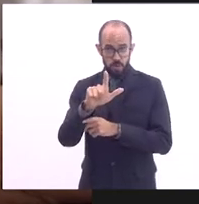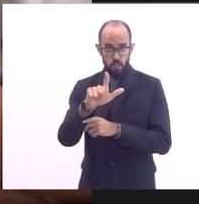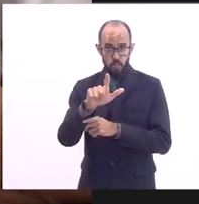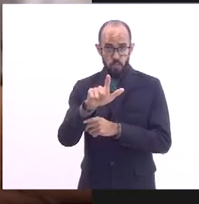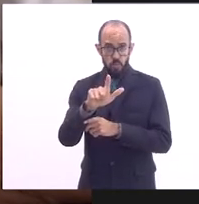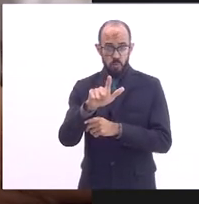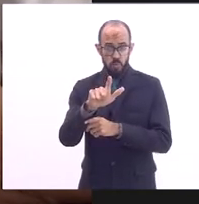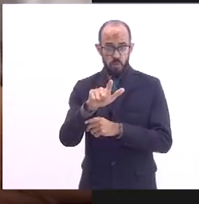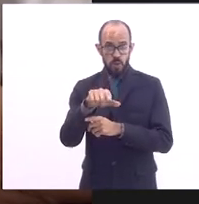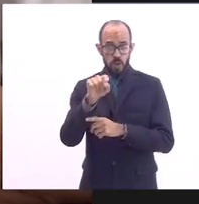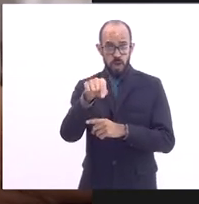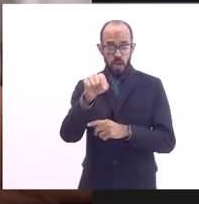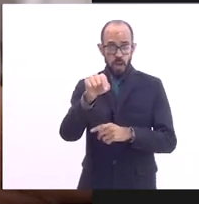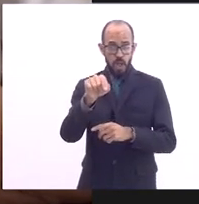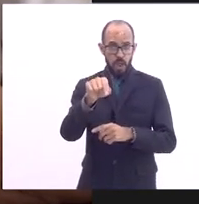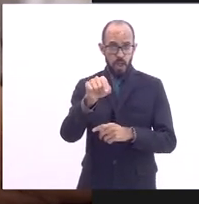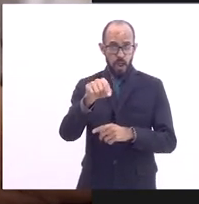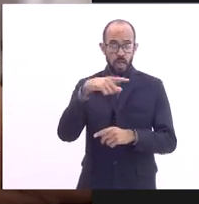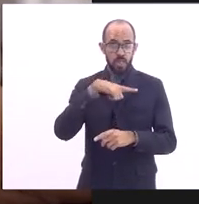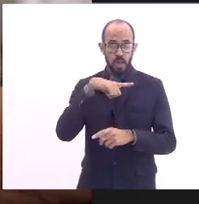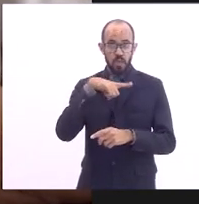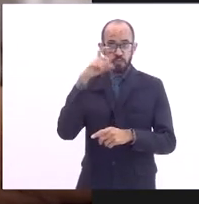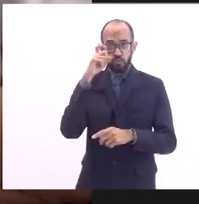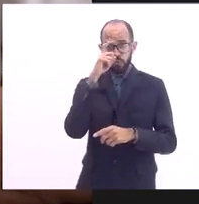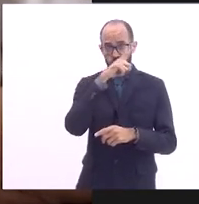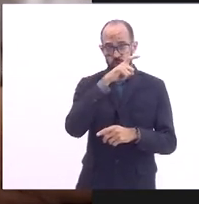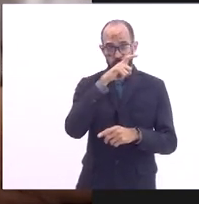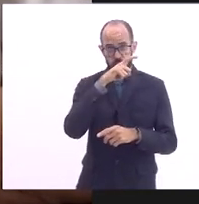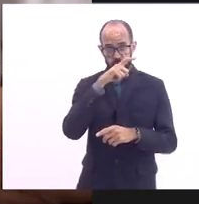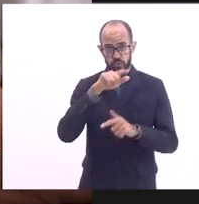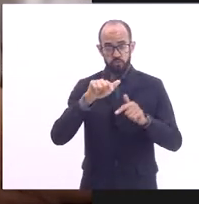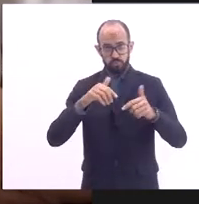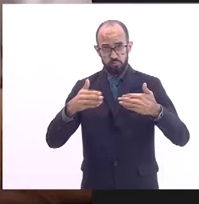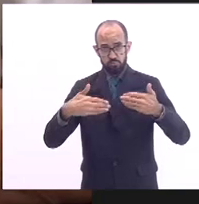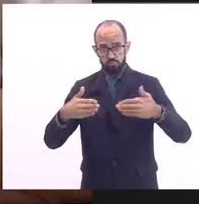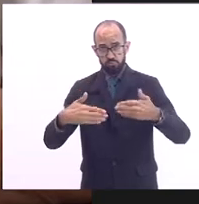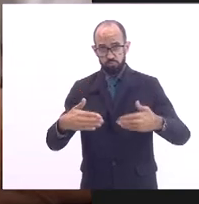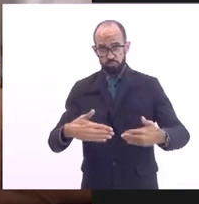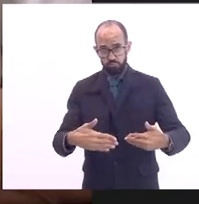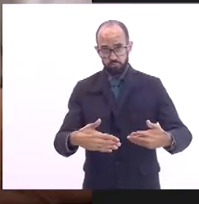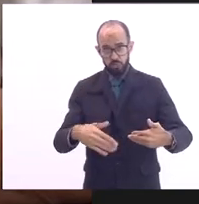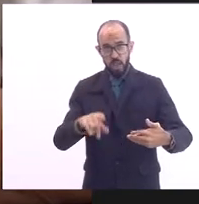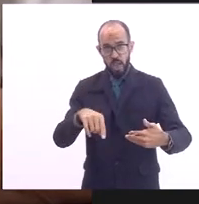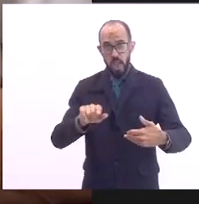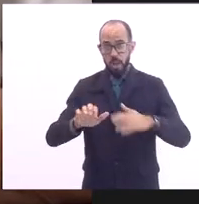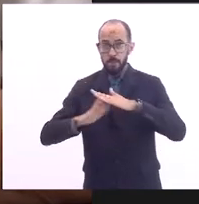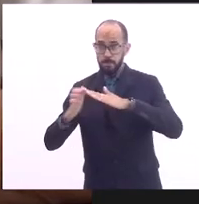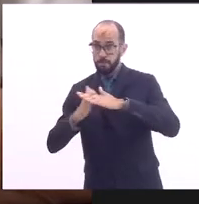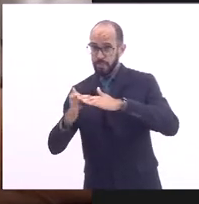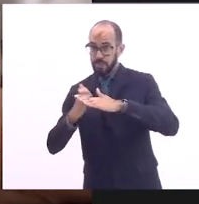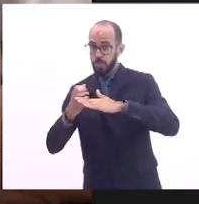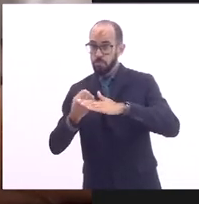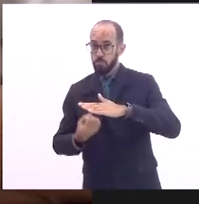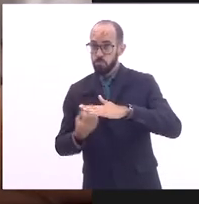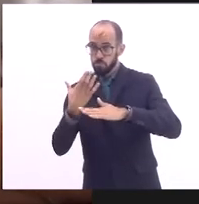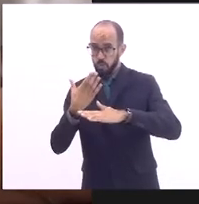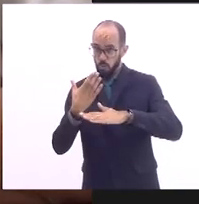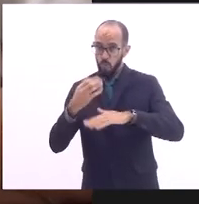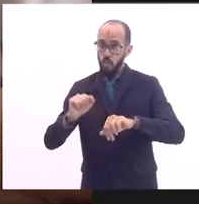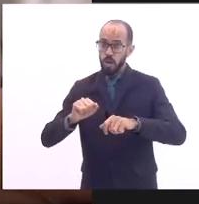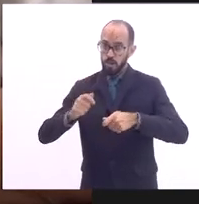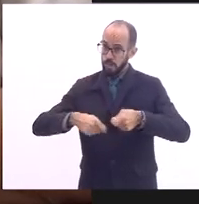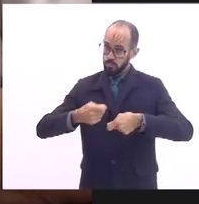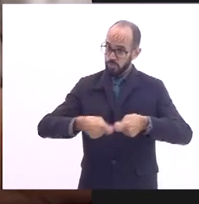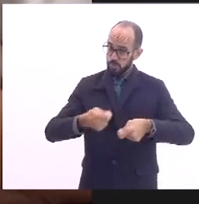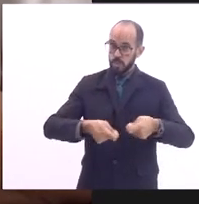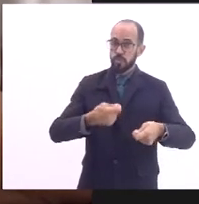a Enel ela tem muitas dificuldades operacionais. Ela é uma boa empresa no sentido